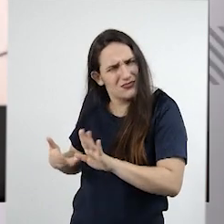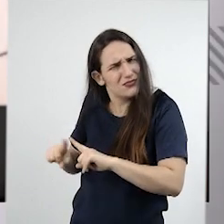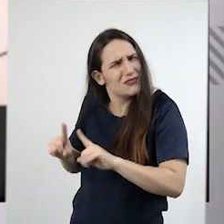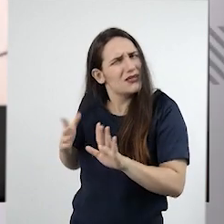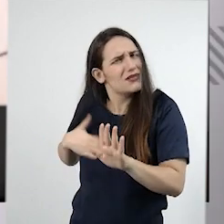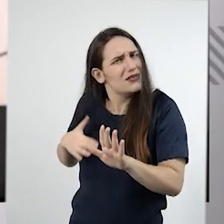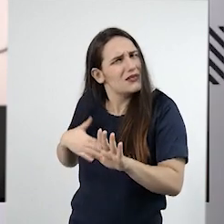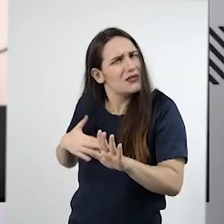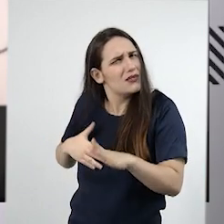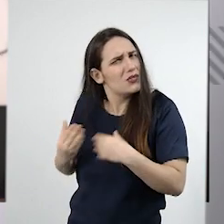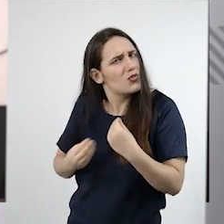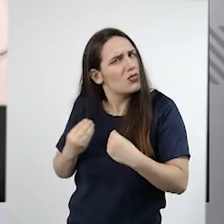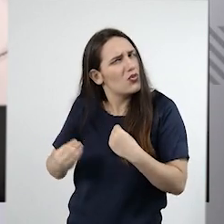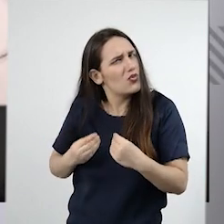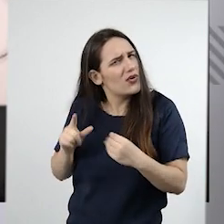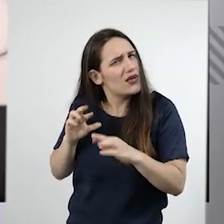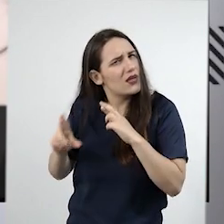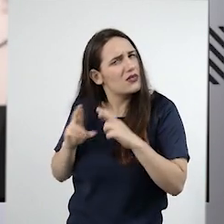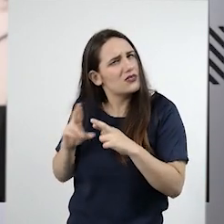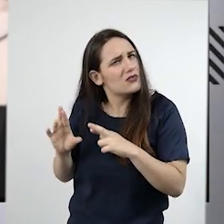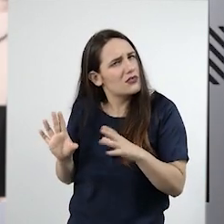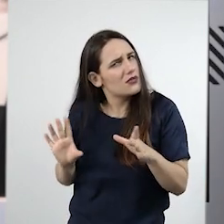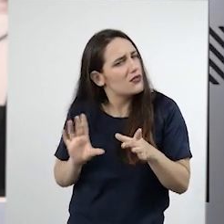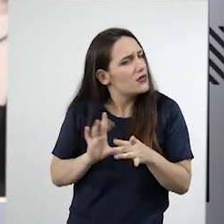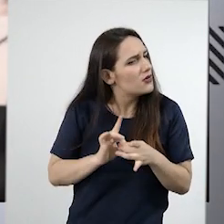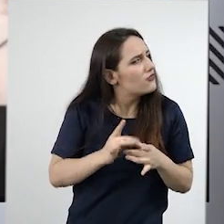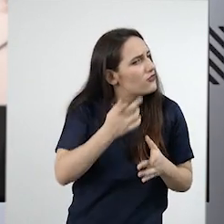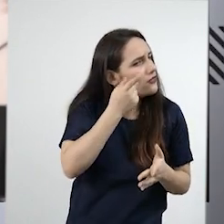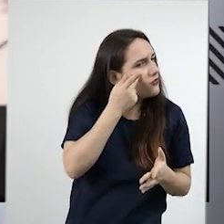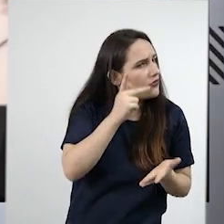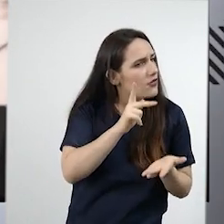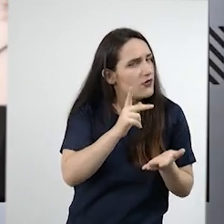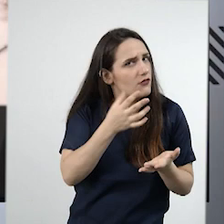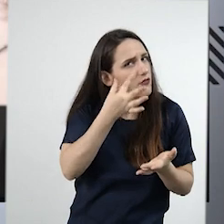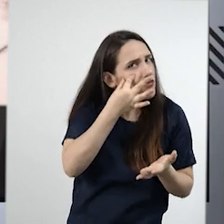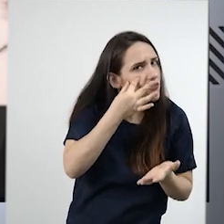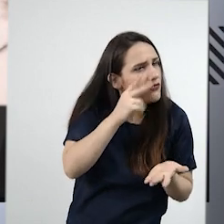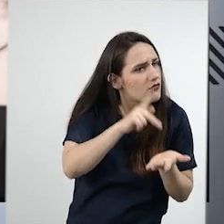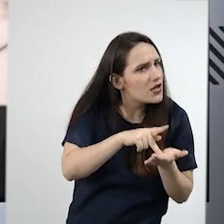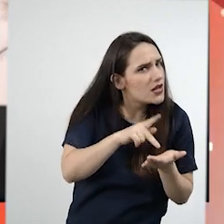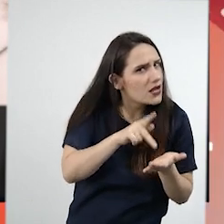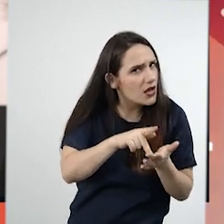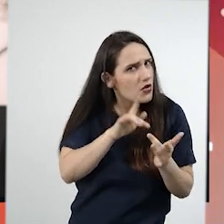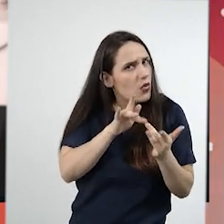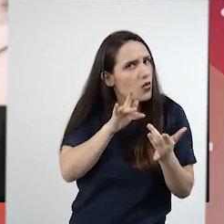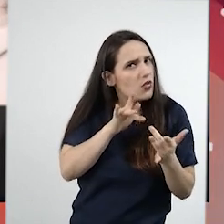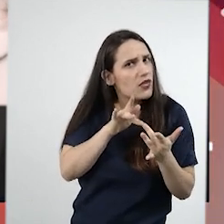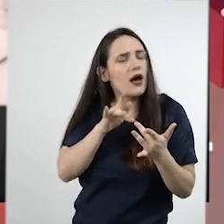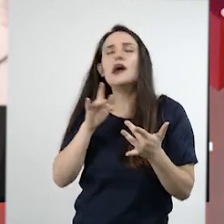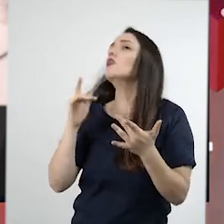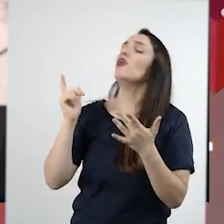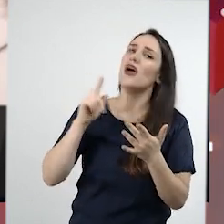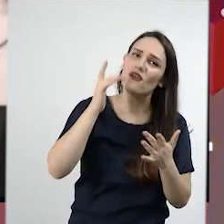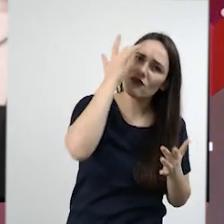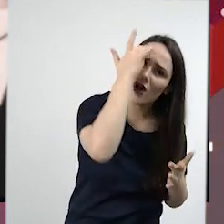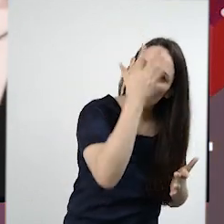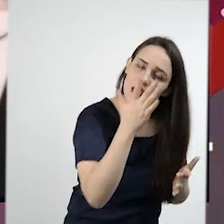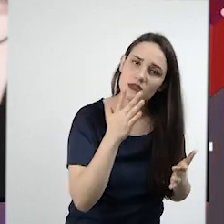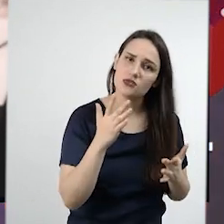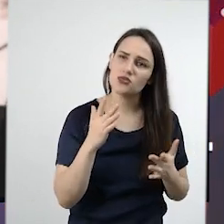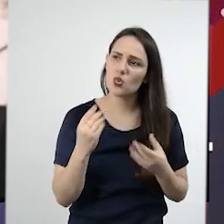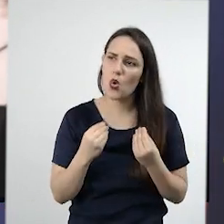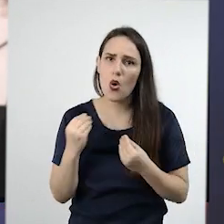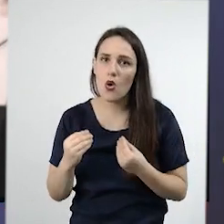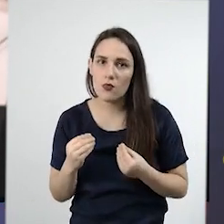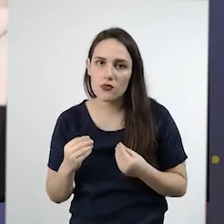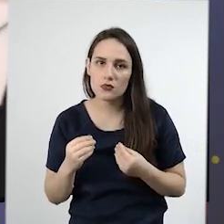nos relacionar, né? O que a gente sabe que presencialmente a gente tem formas de lidar. Em locais